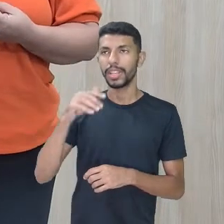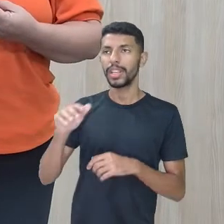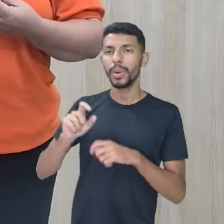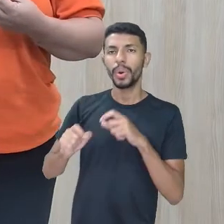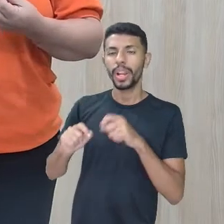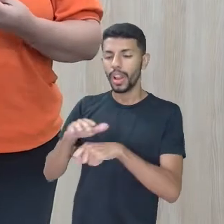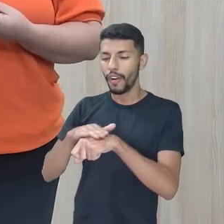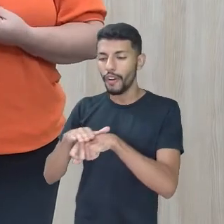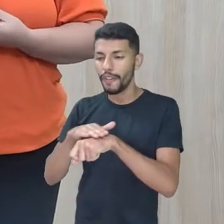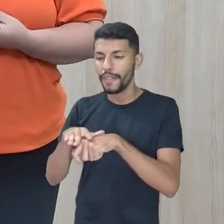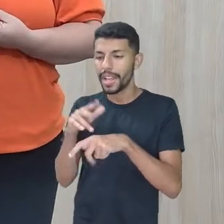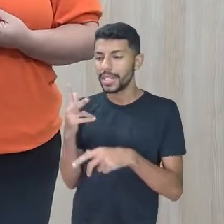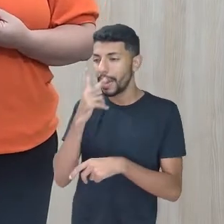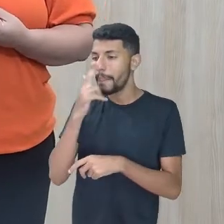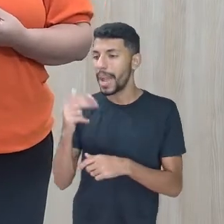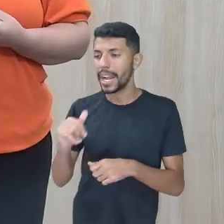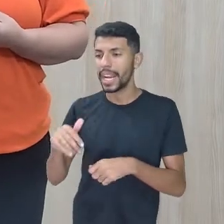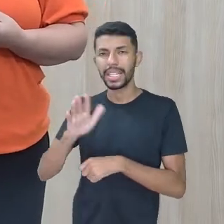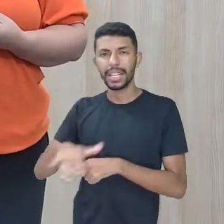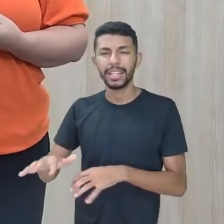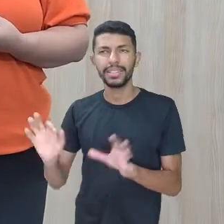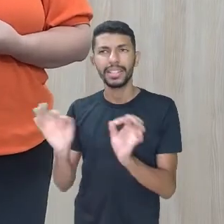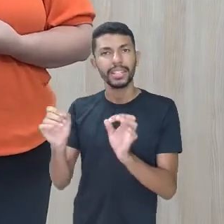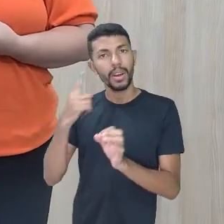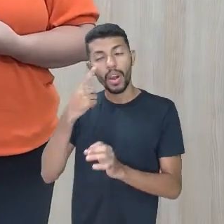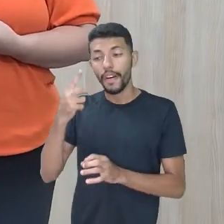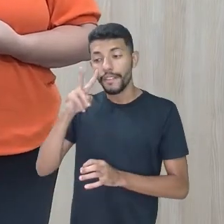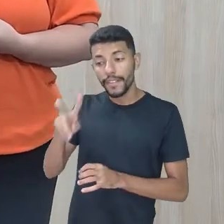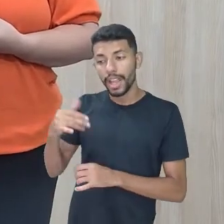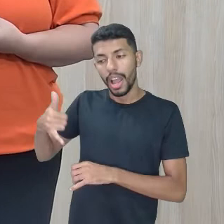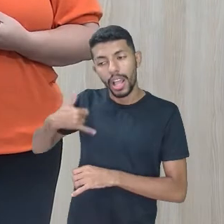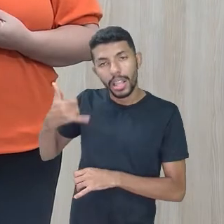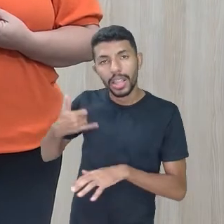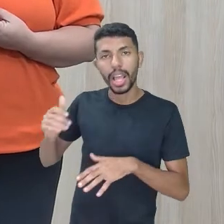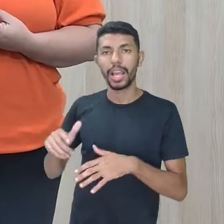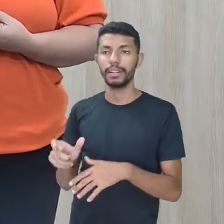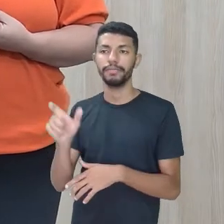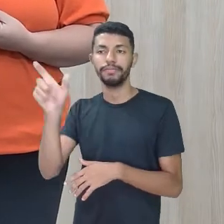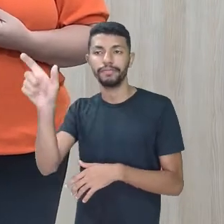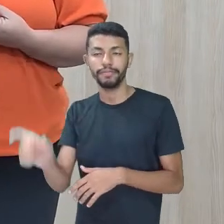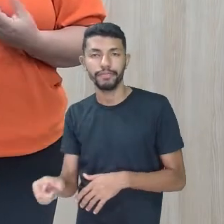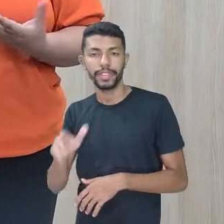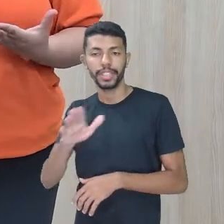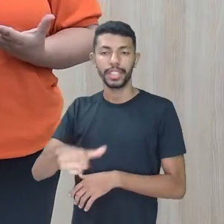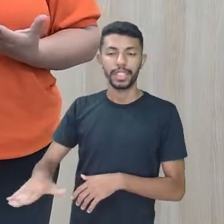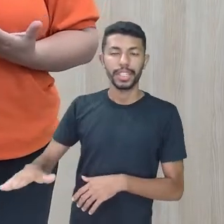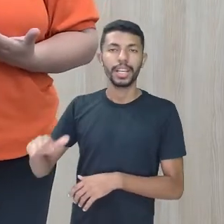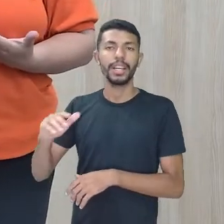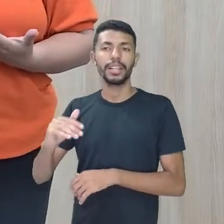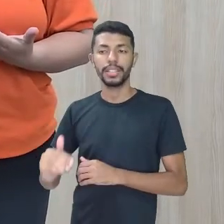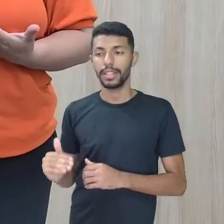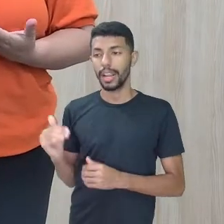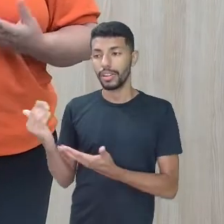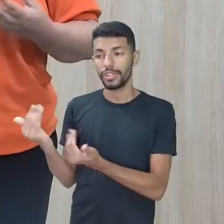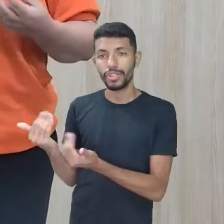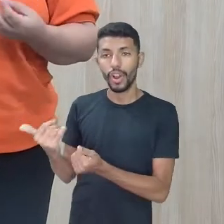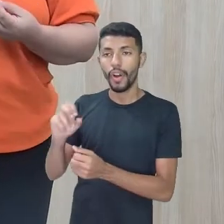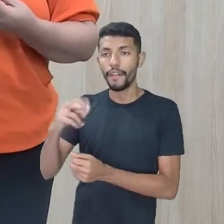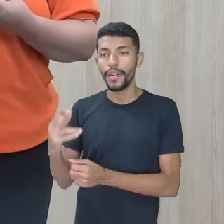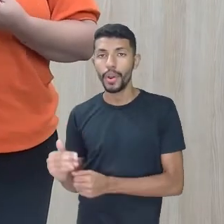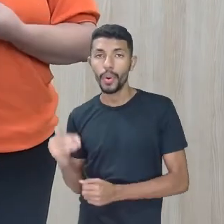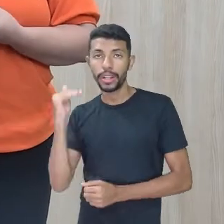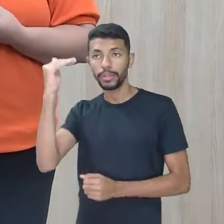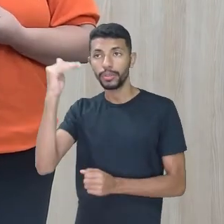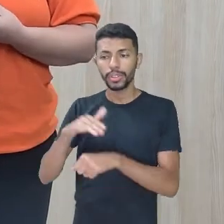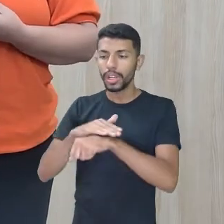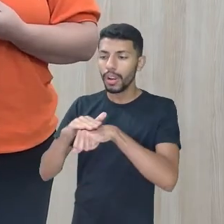Então, perceba a idade, veja qual é a idade dessa criança, desse adolescente, desse adulto lá do EJA e converse